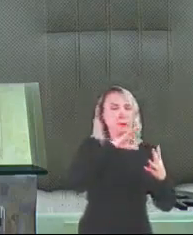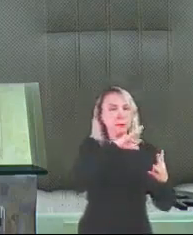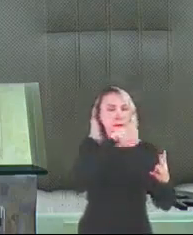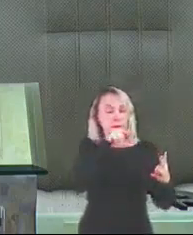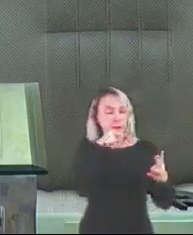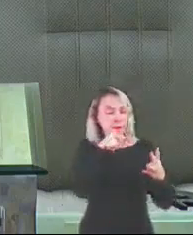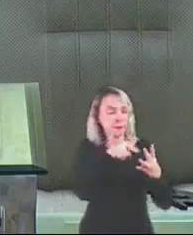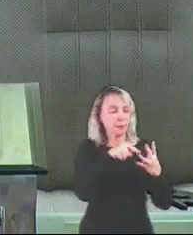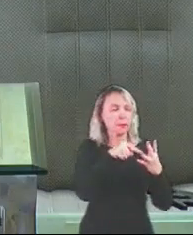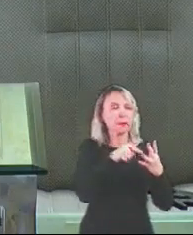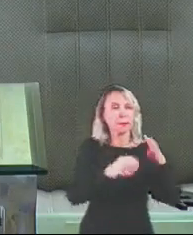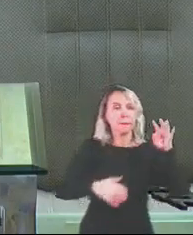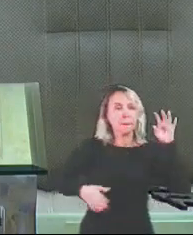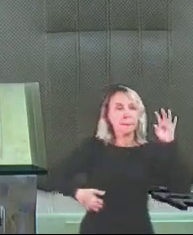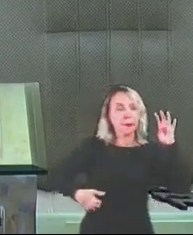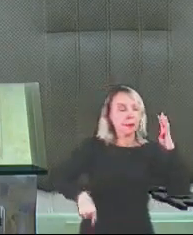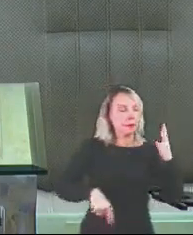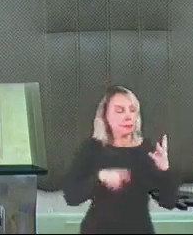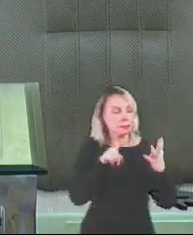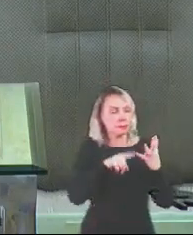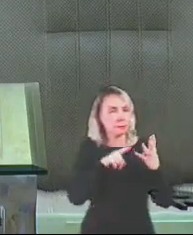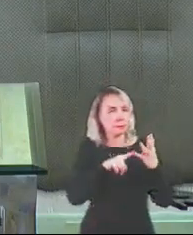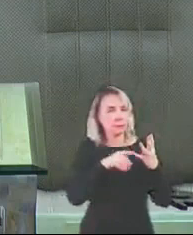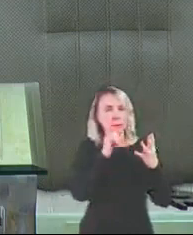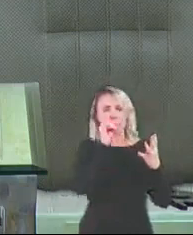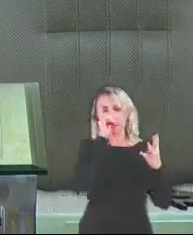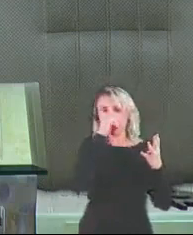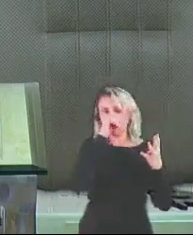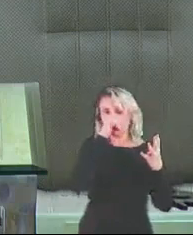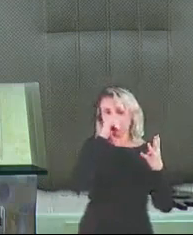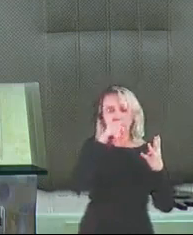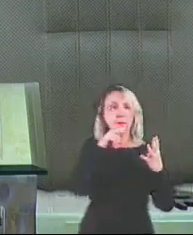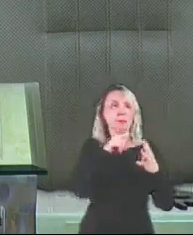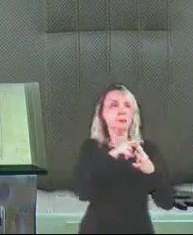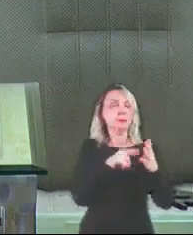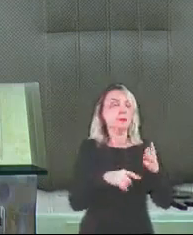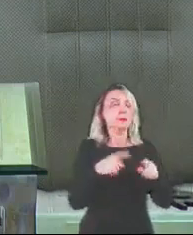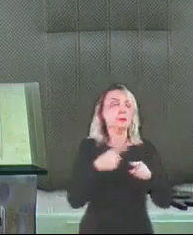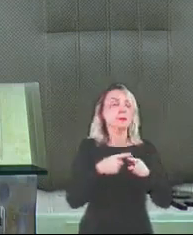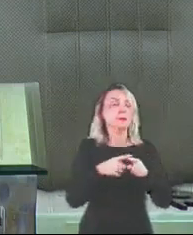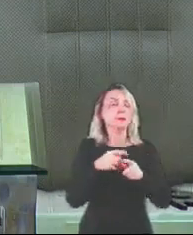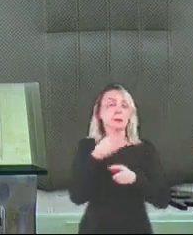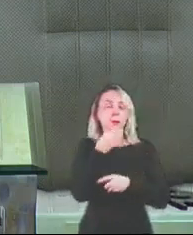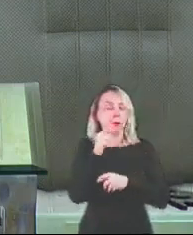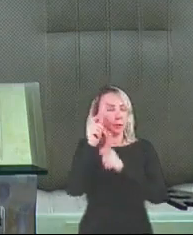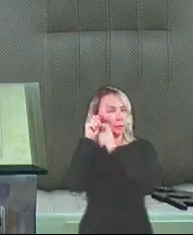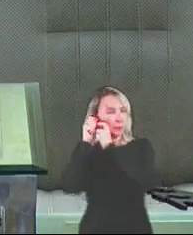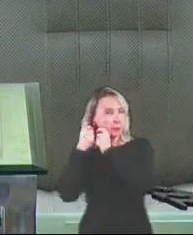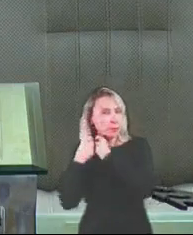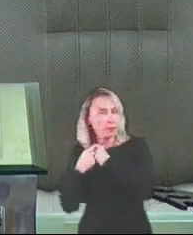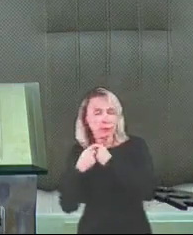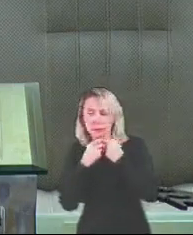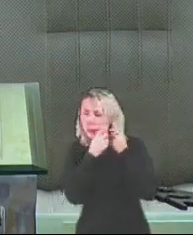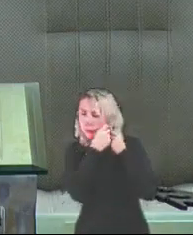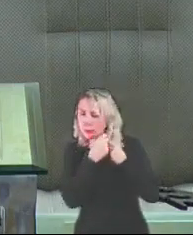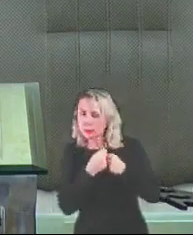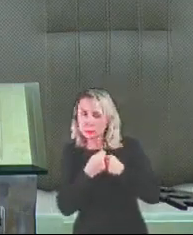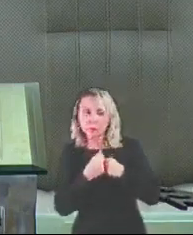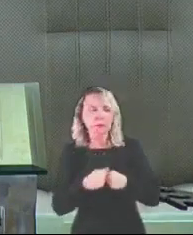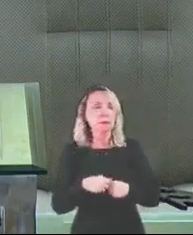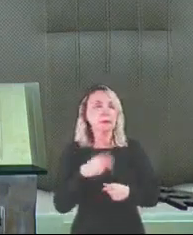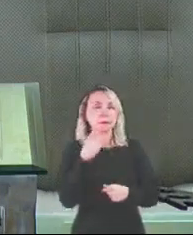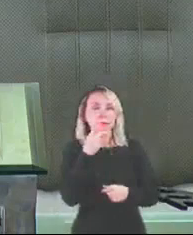um macaco e colocou sangue de um porco. Porque os rabinos vão dizer que quando um homem